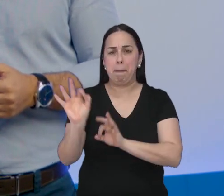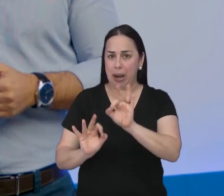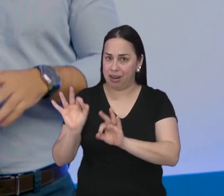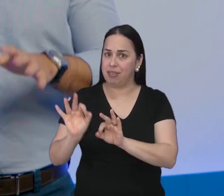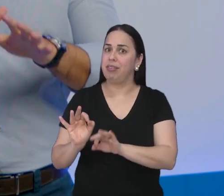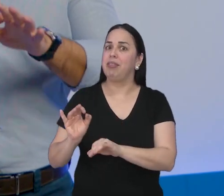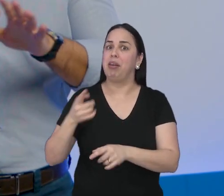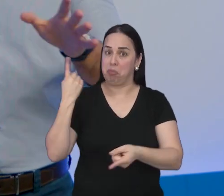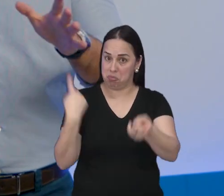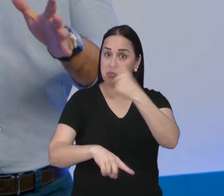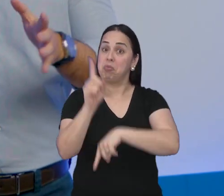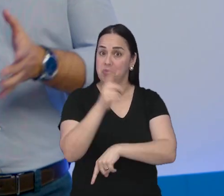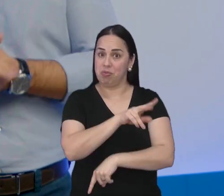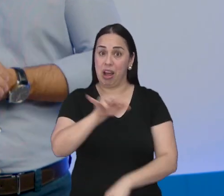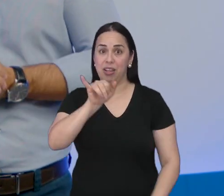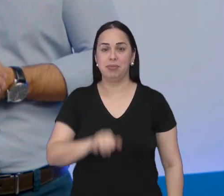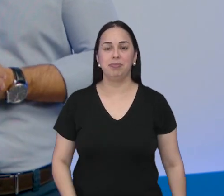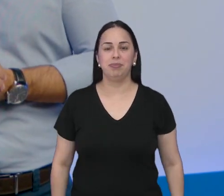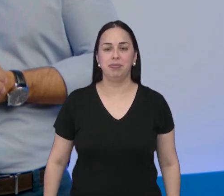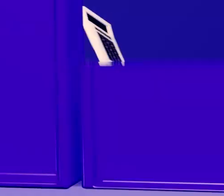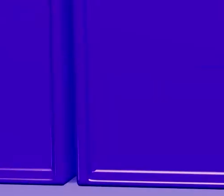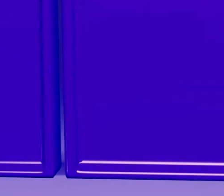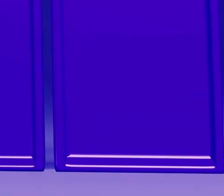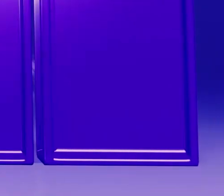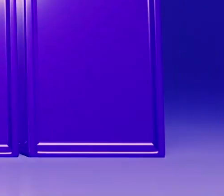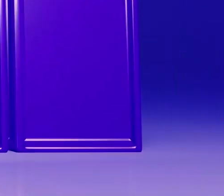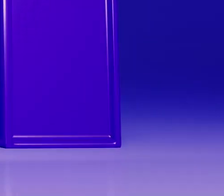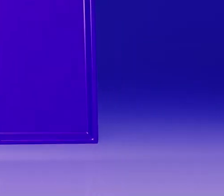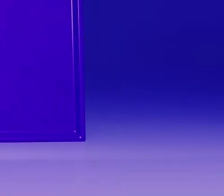de mercado são receitas para o sucesso.